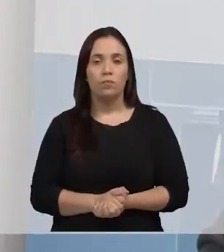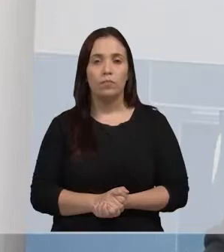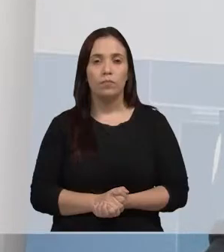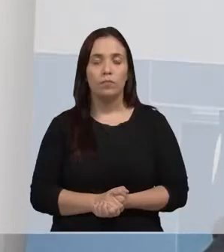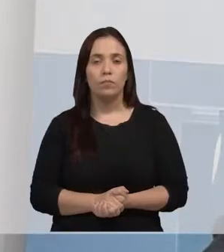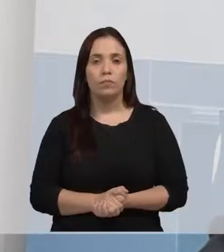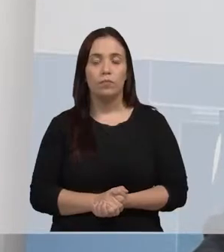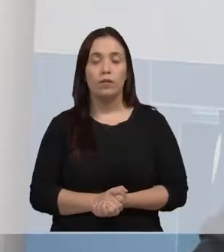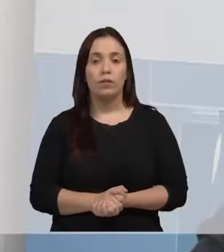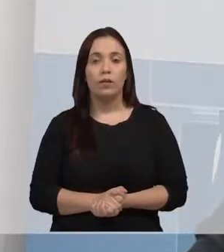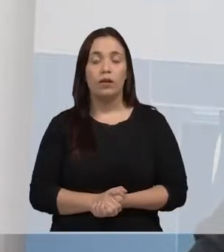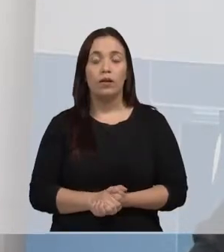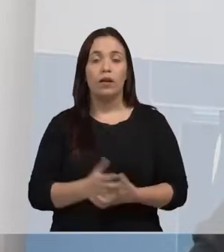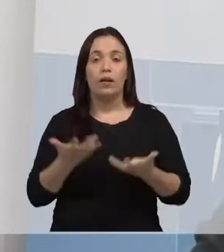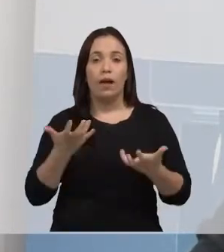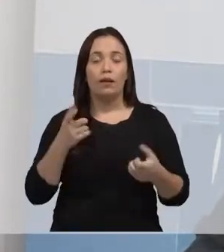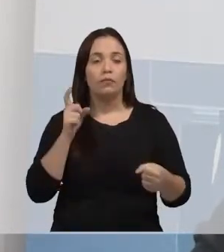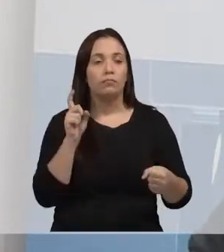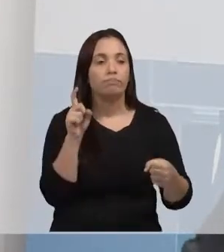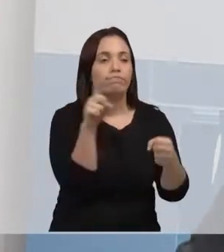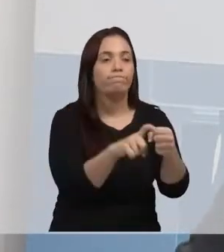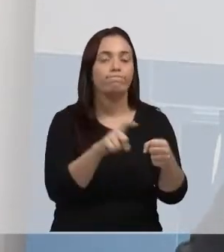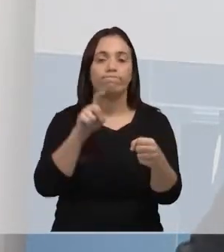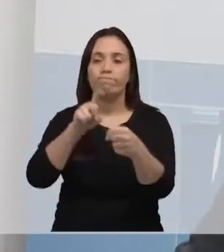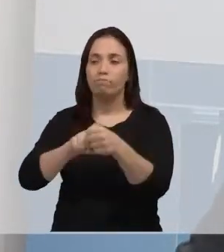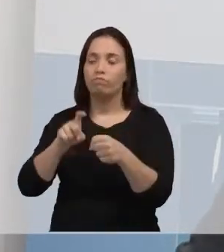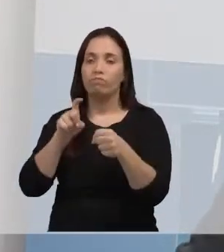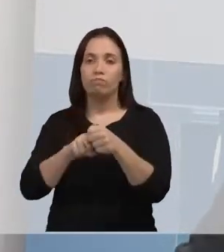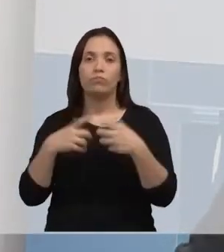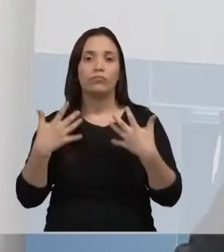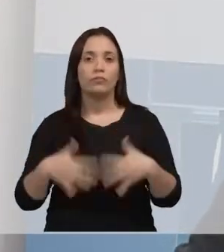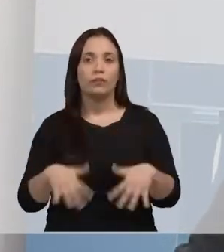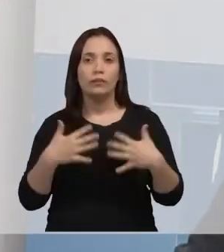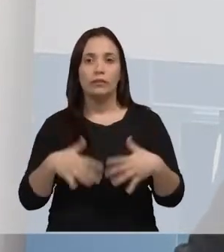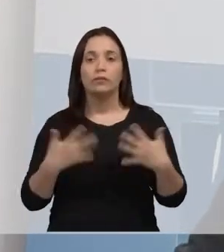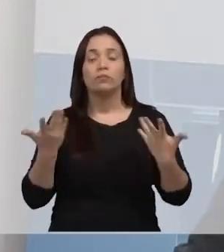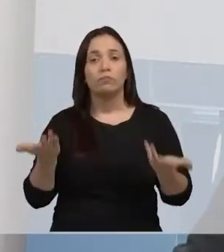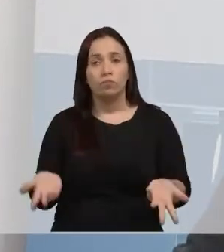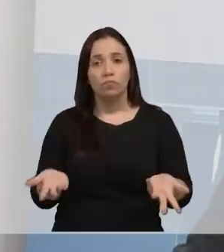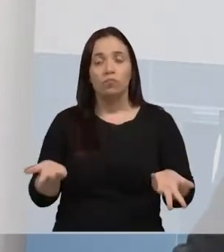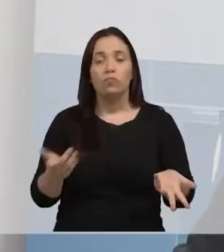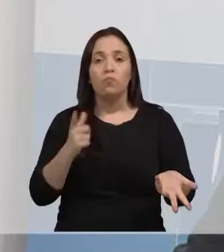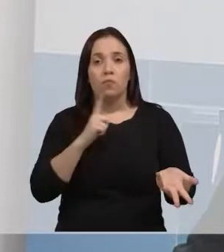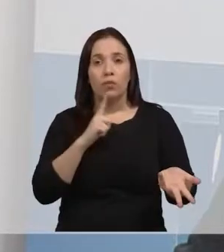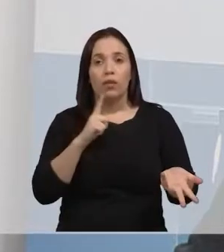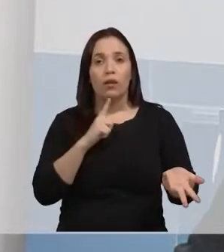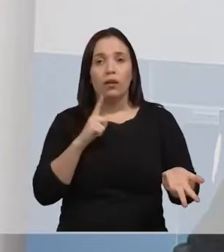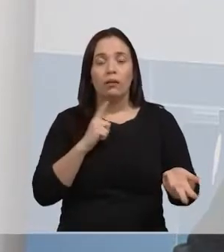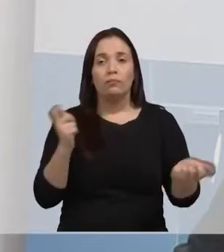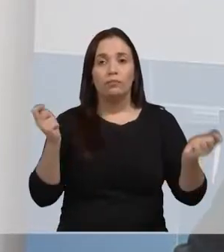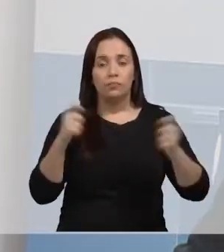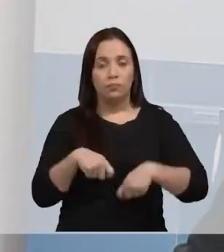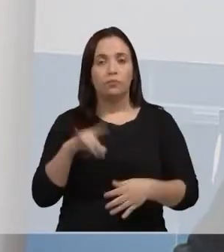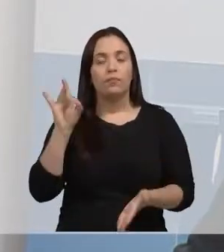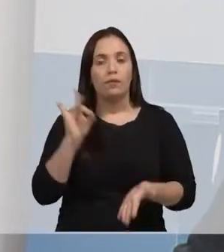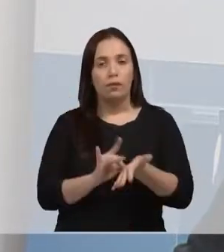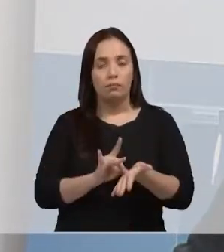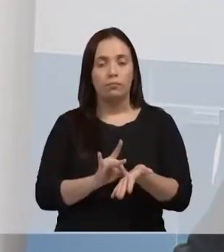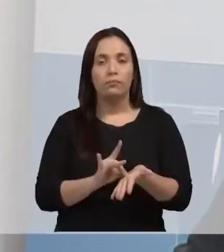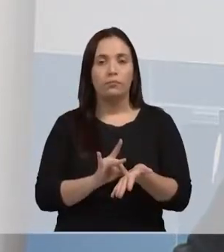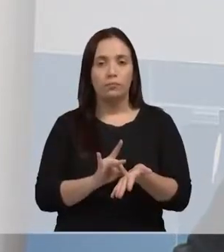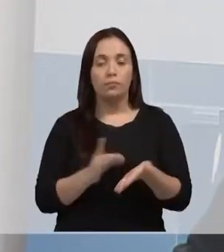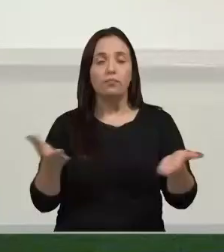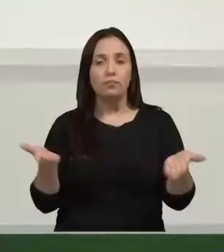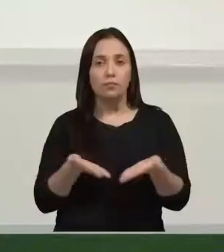no caso aqui, a casa, Luiz, é o palácio, né? Sem do dúvida. Planalto. Então, Luiz, existe essa possibilidade